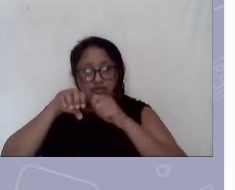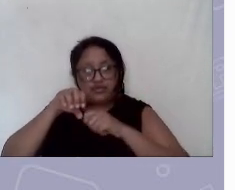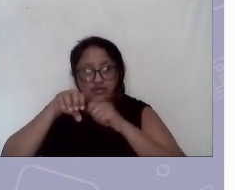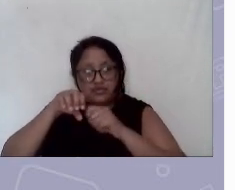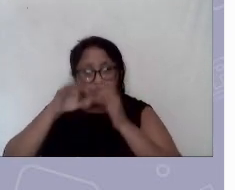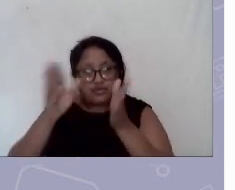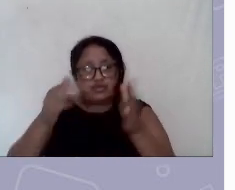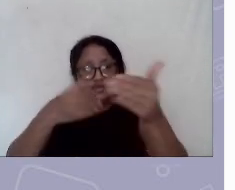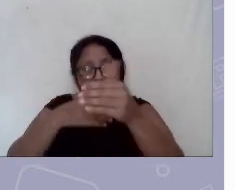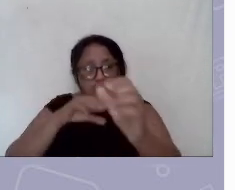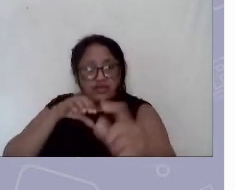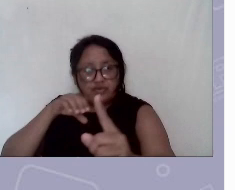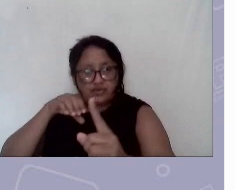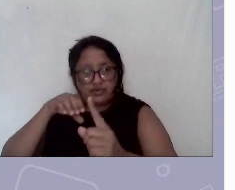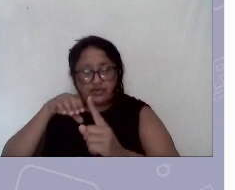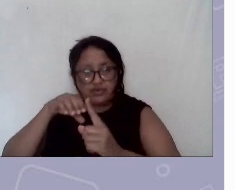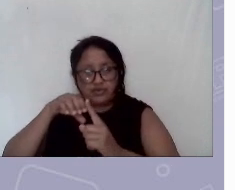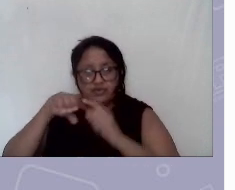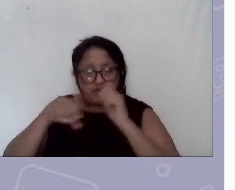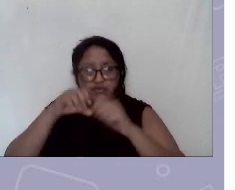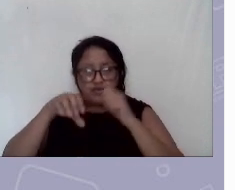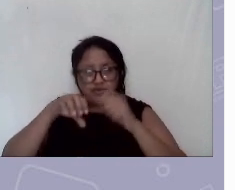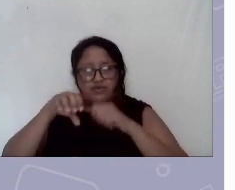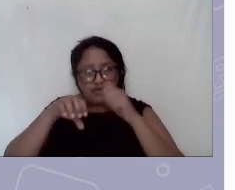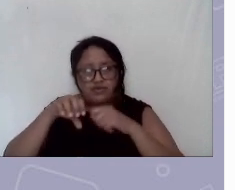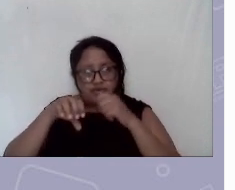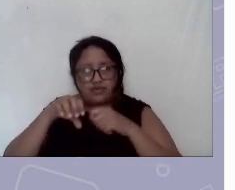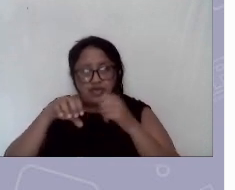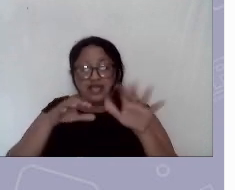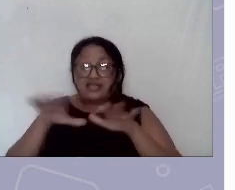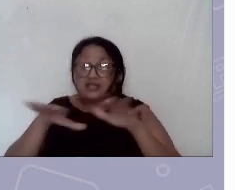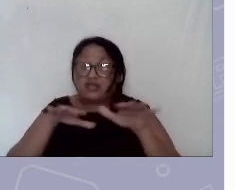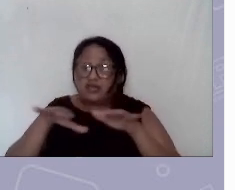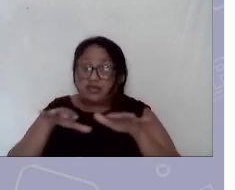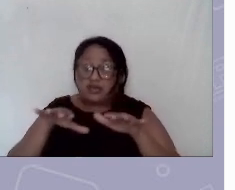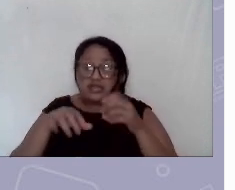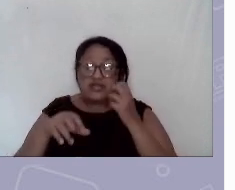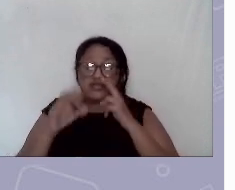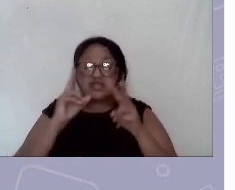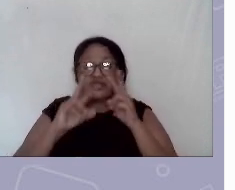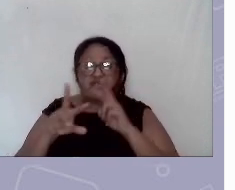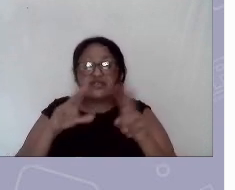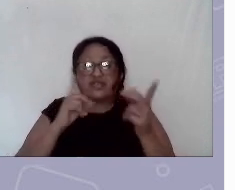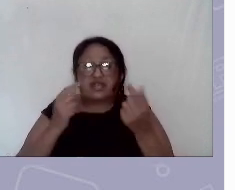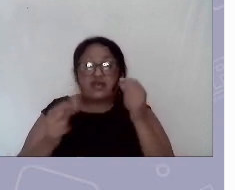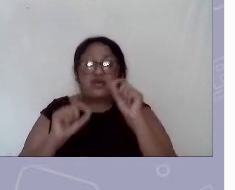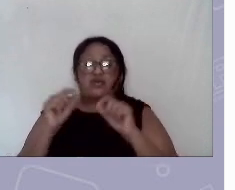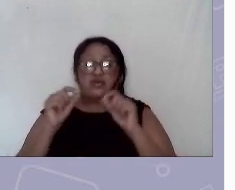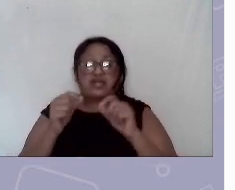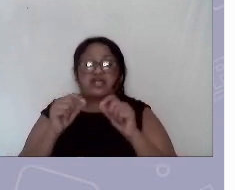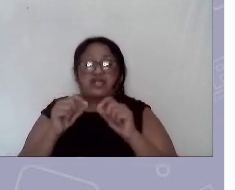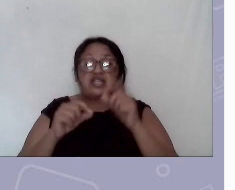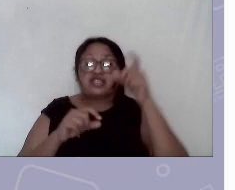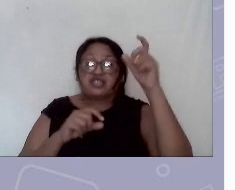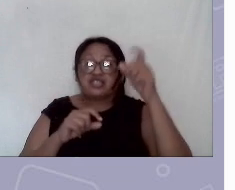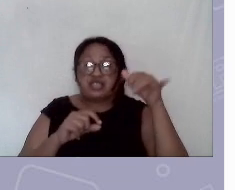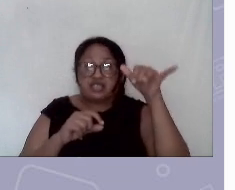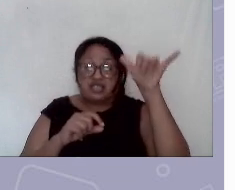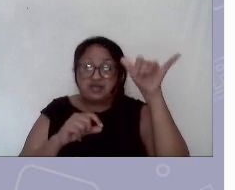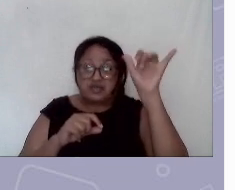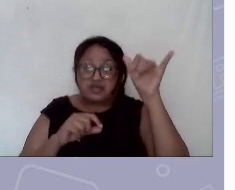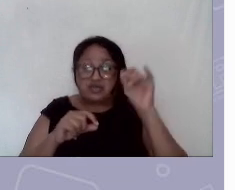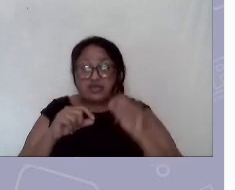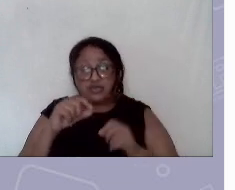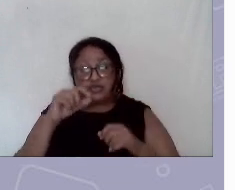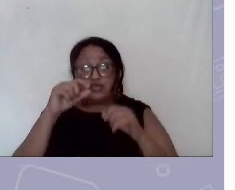nesse problema se você olhar a componente ao longo da vertical vamos chamar eixo Y e eixo X ao longo da